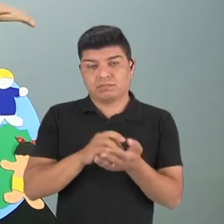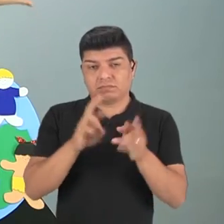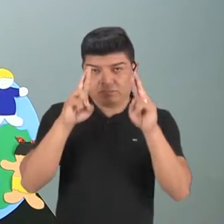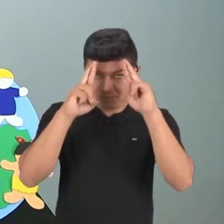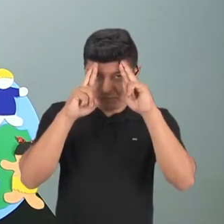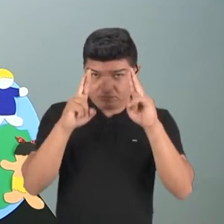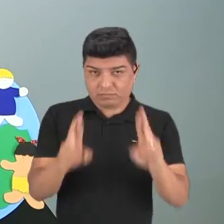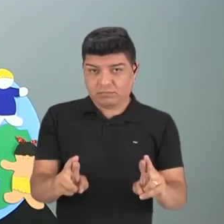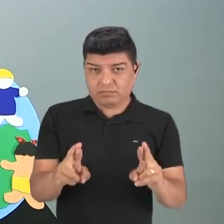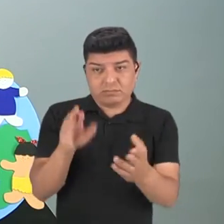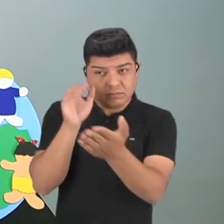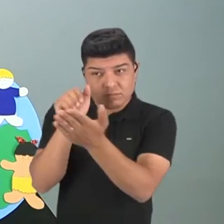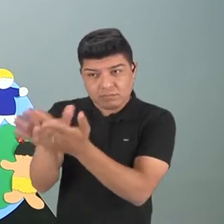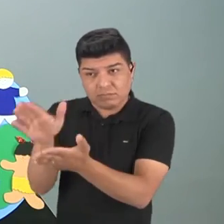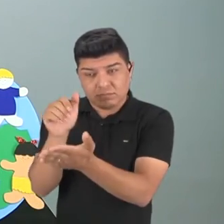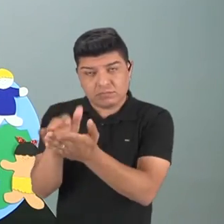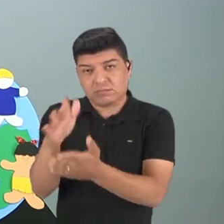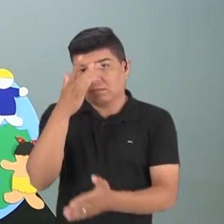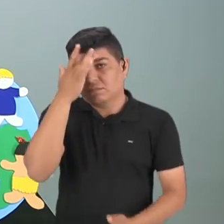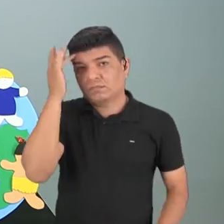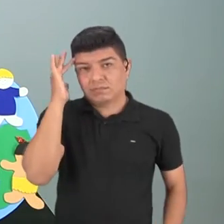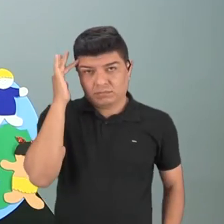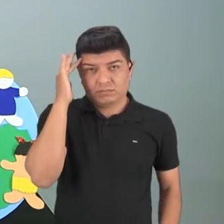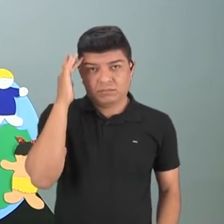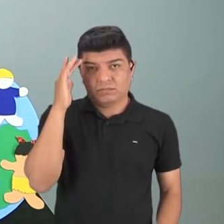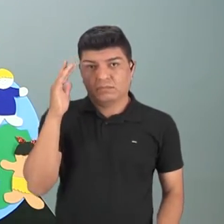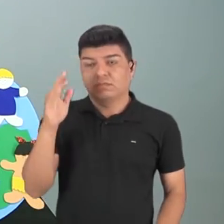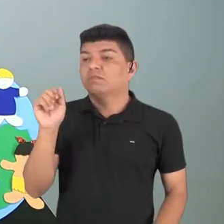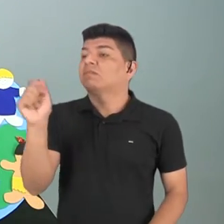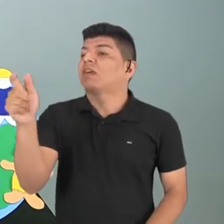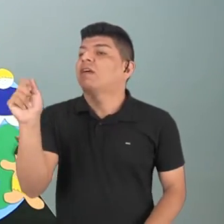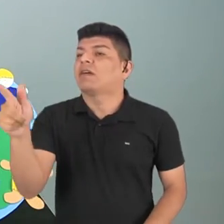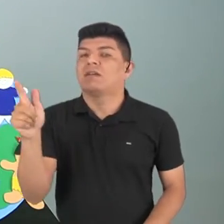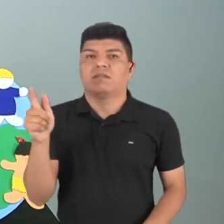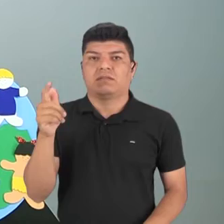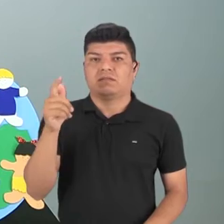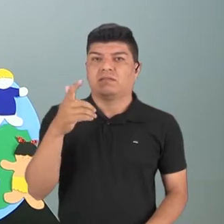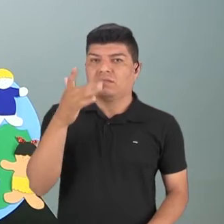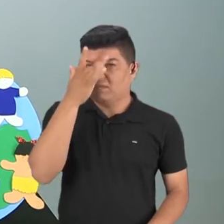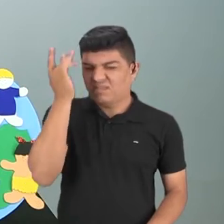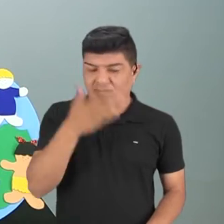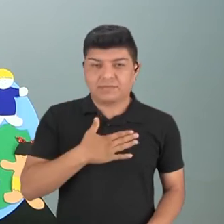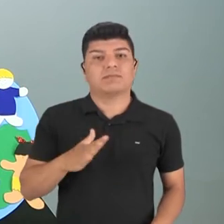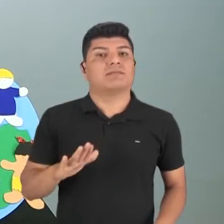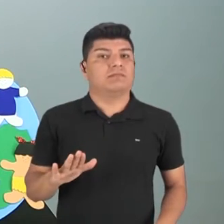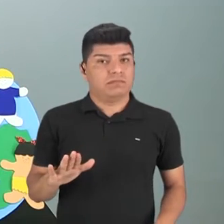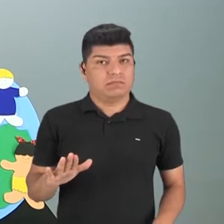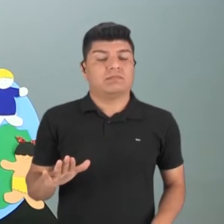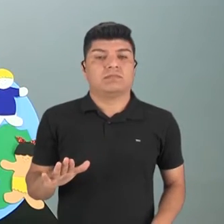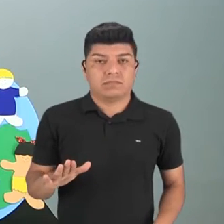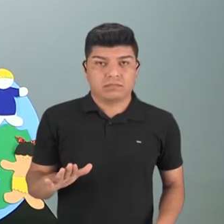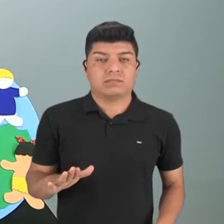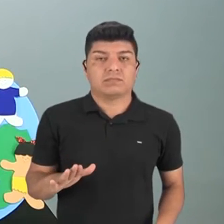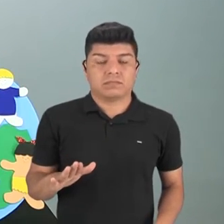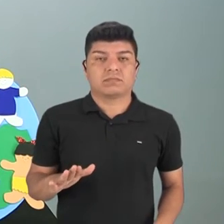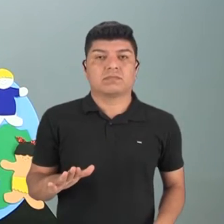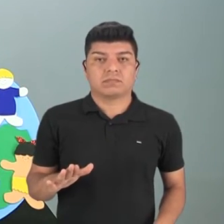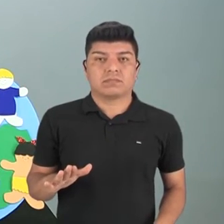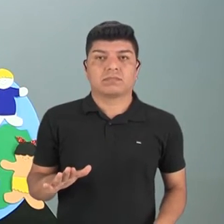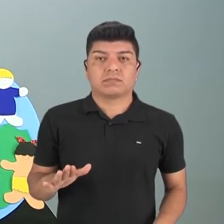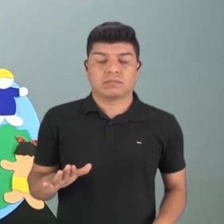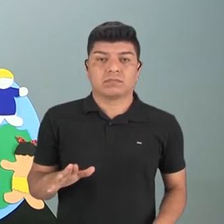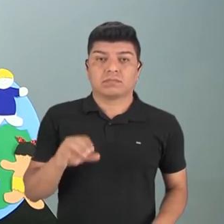desrespeito expulsar as pessoas e colocar apelidos desagradáveis, não é mesmo? É isso aí.